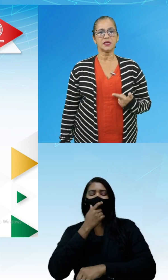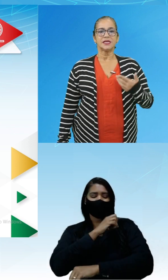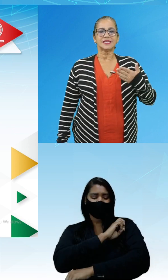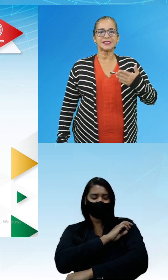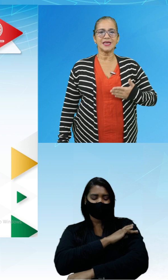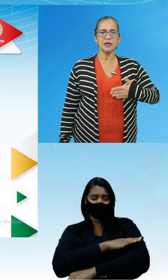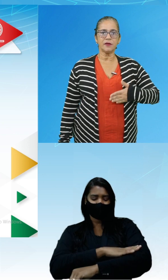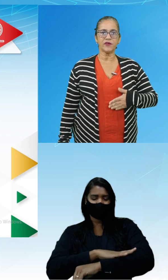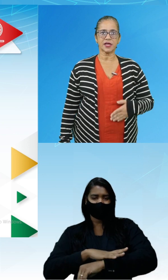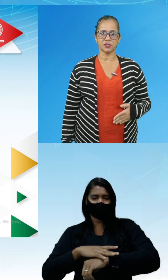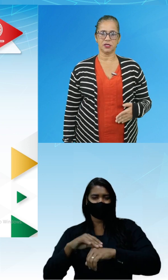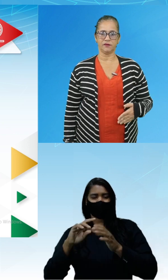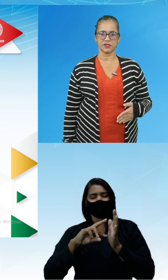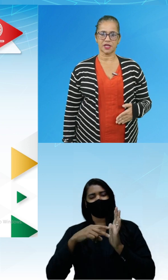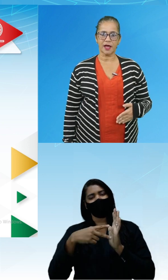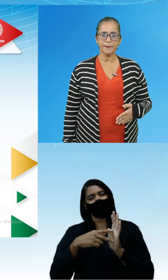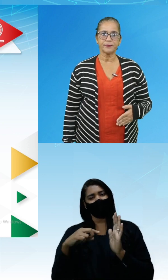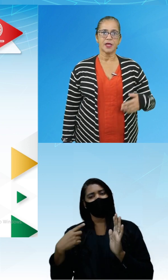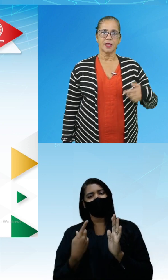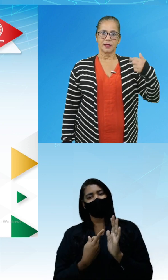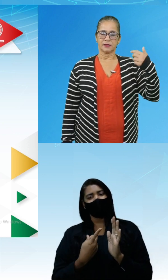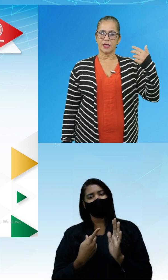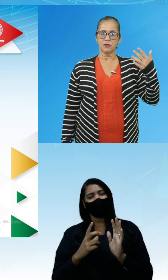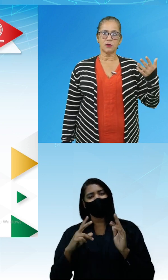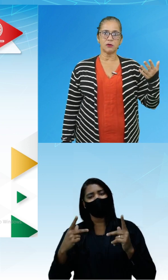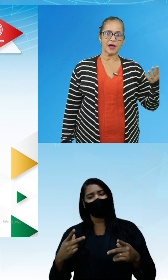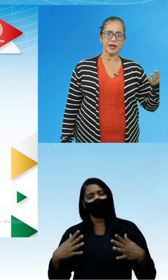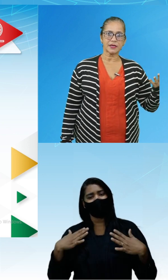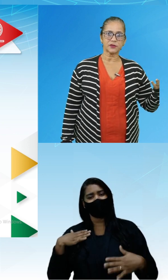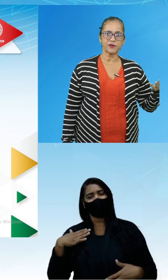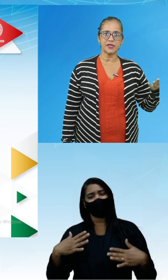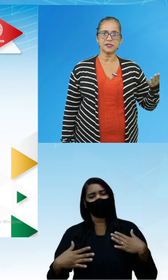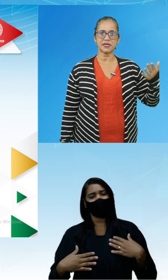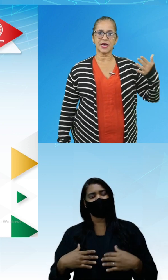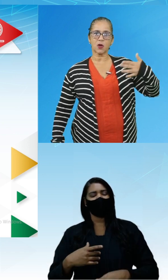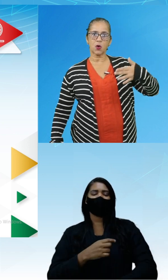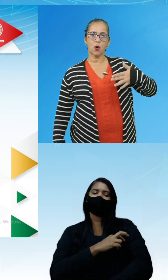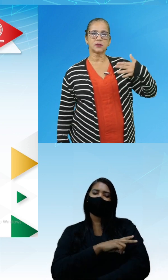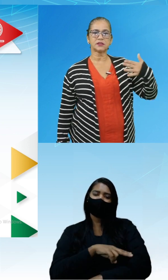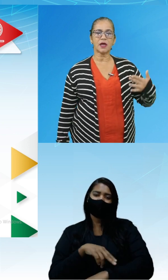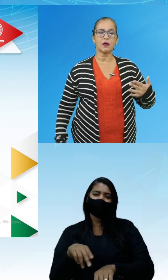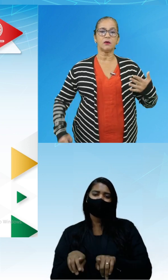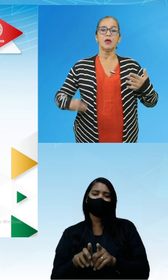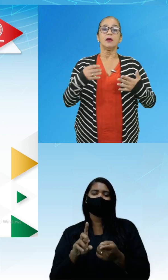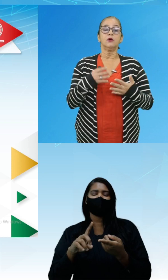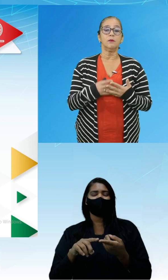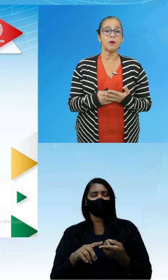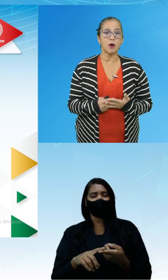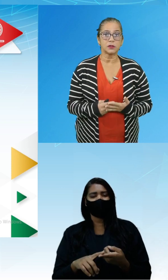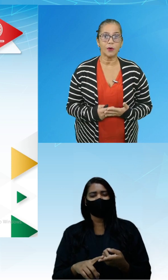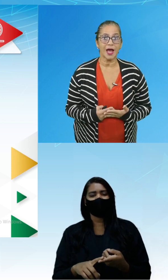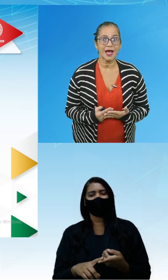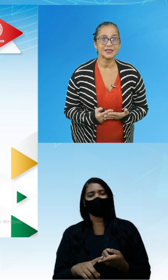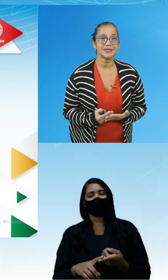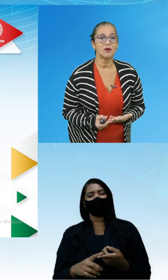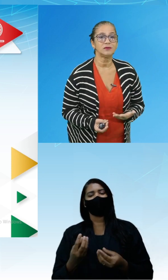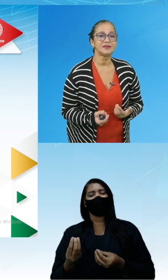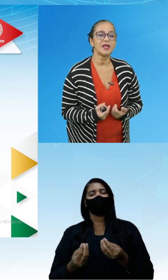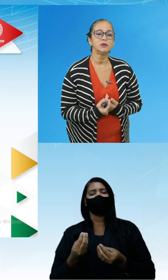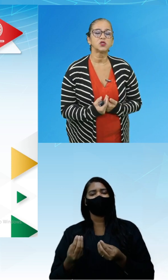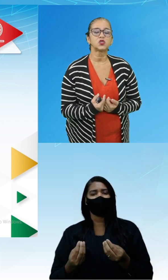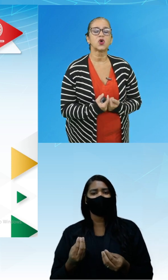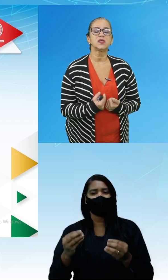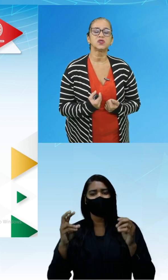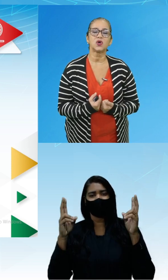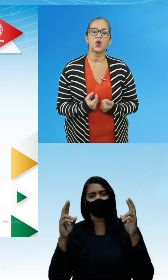socialmente significativas, tá? Tem uma marcas físicas, a cor tal, o modo, a raça é um